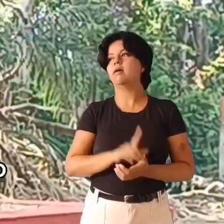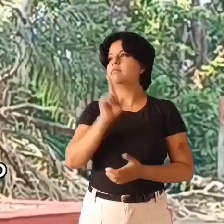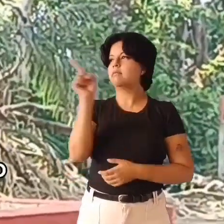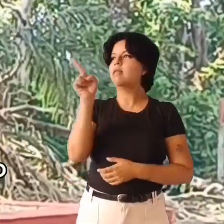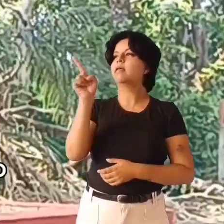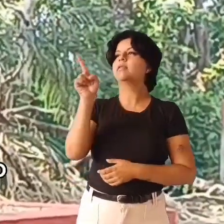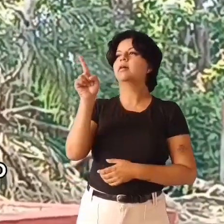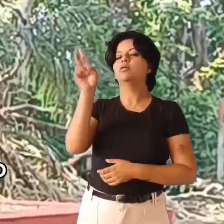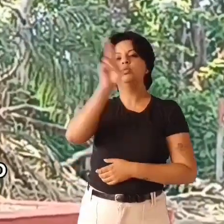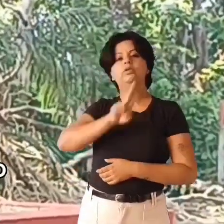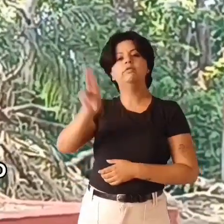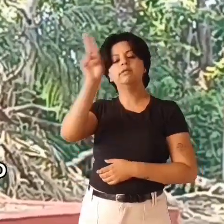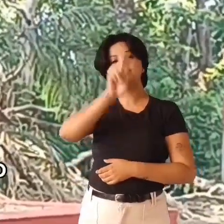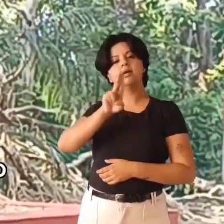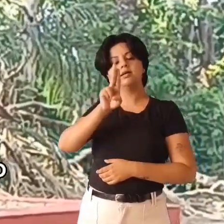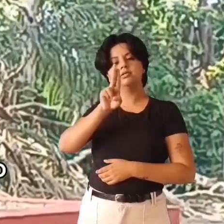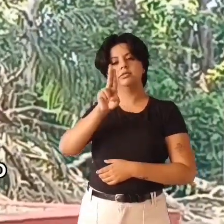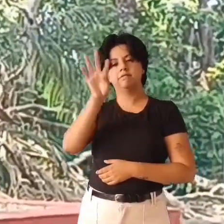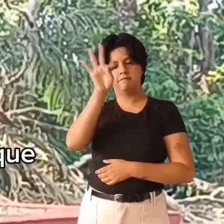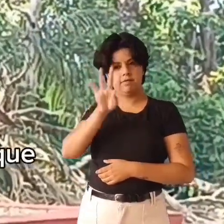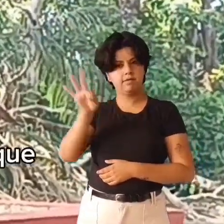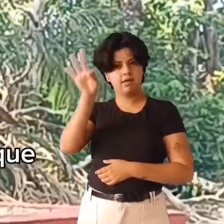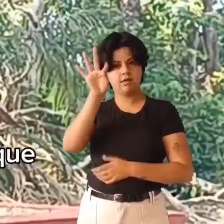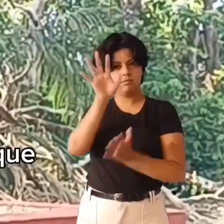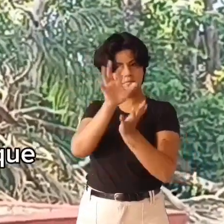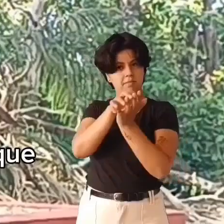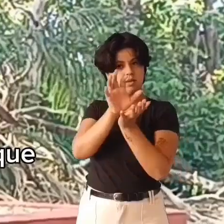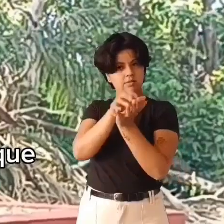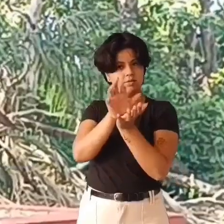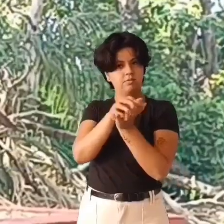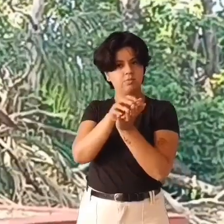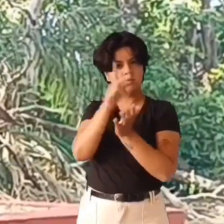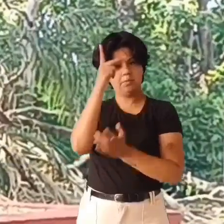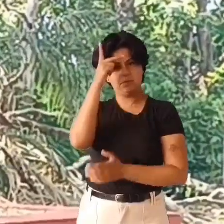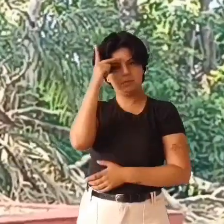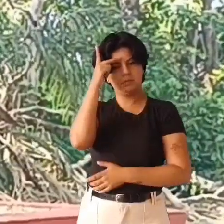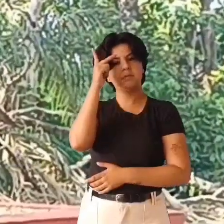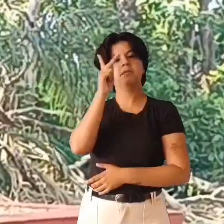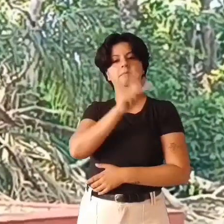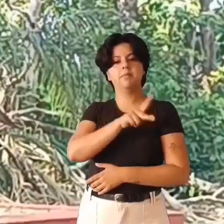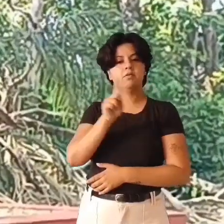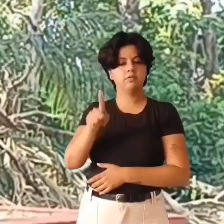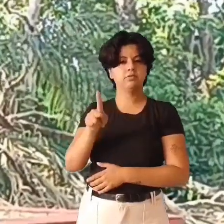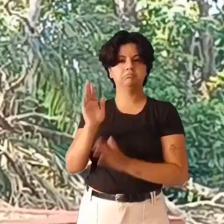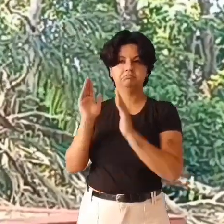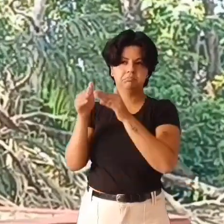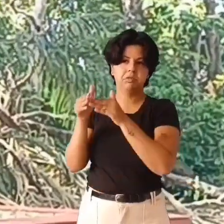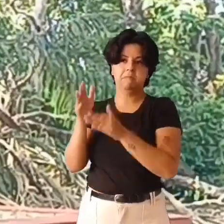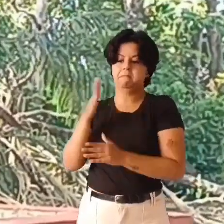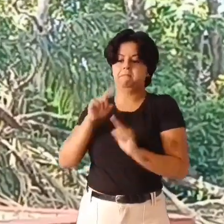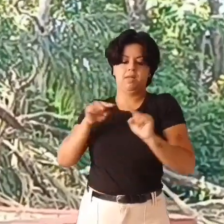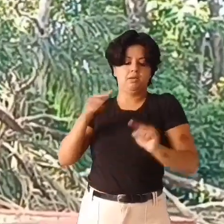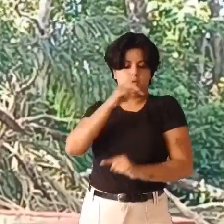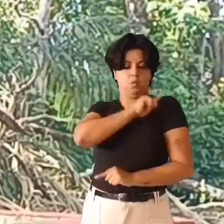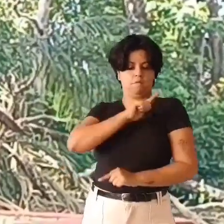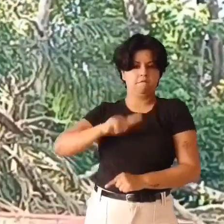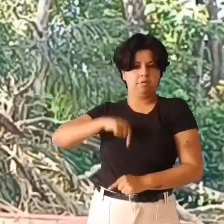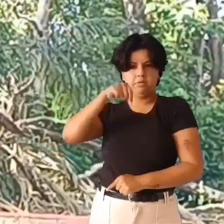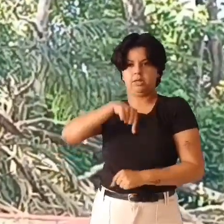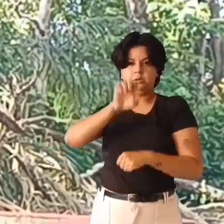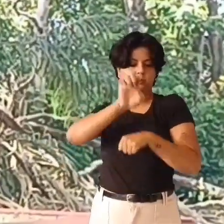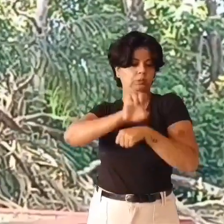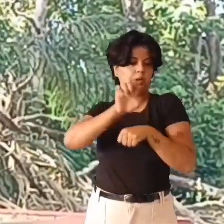o resto está tudo na Universidade Federal de Pernambuco, levado pelo professor Marcos Albuquerque. E o nosso governo nunca fez nada para